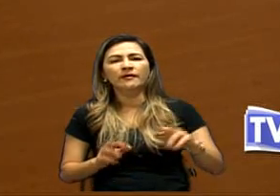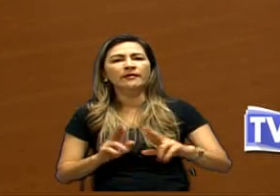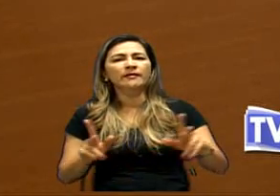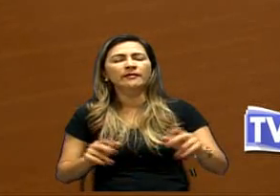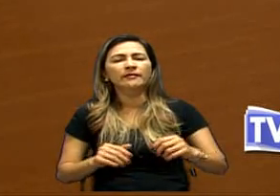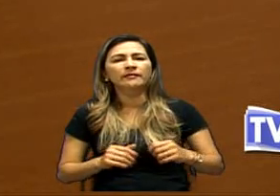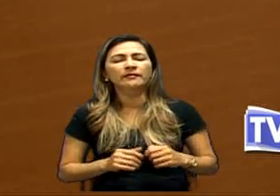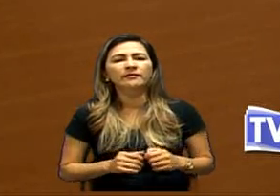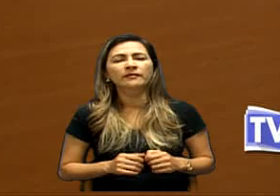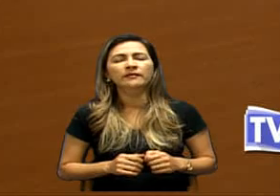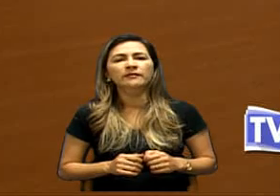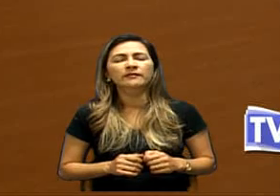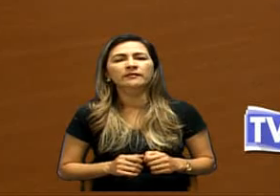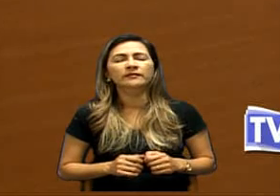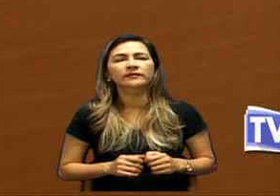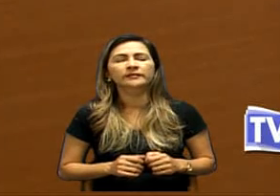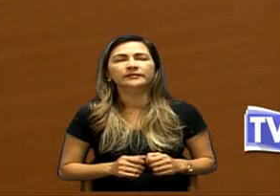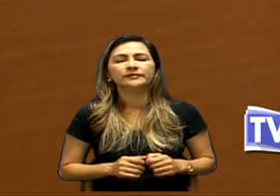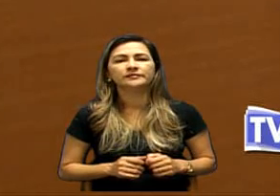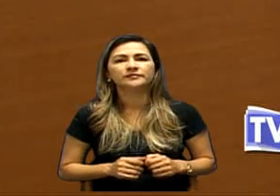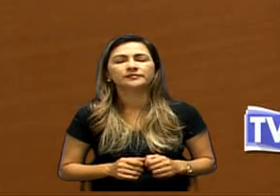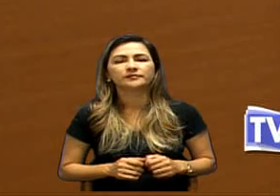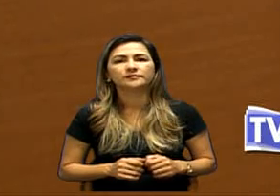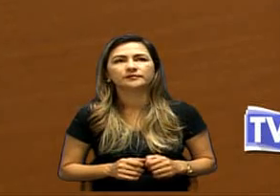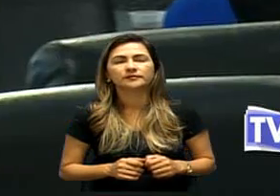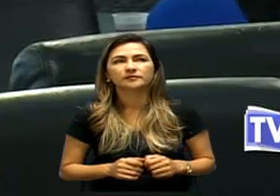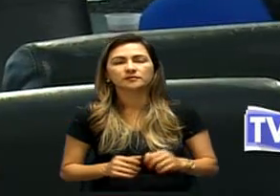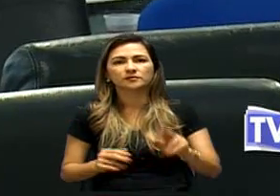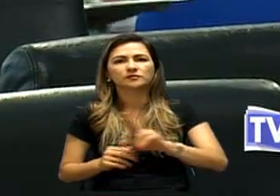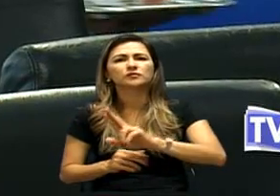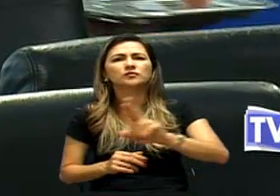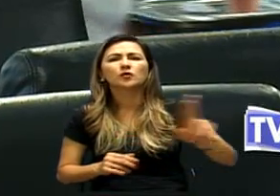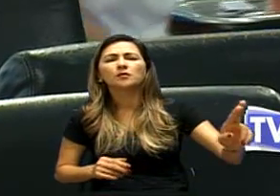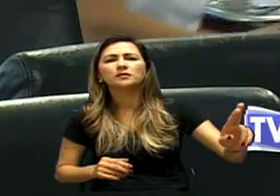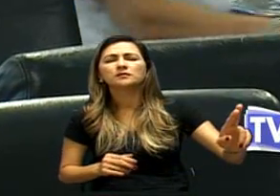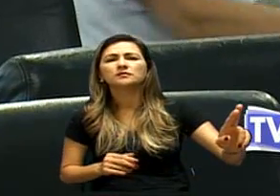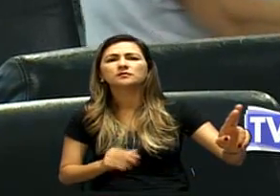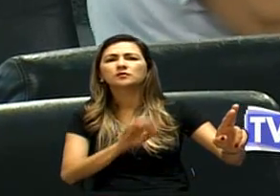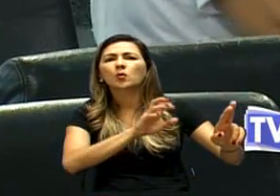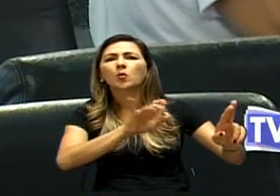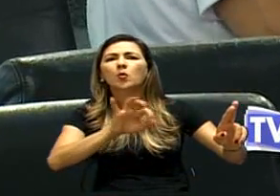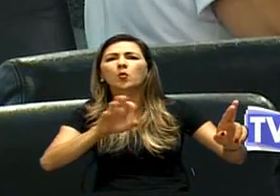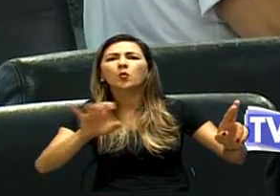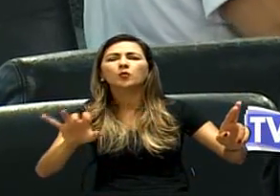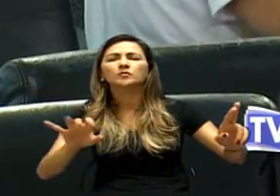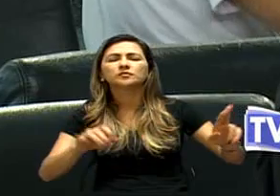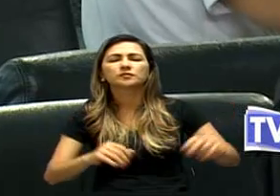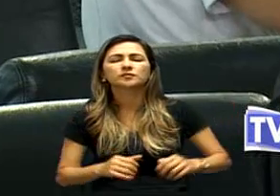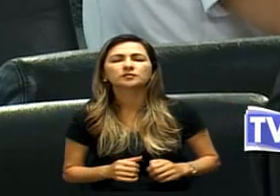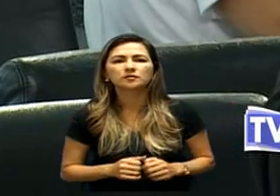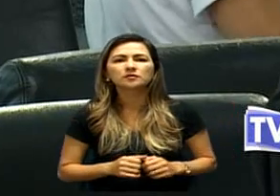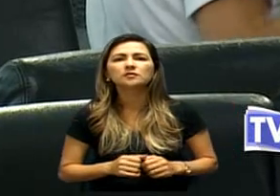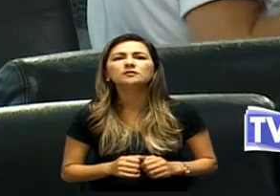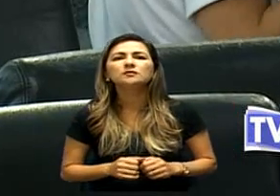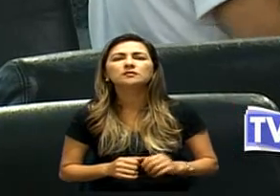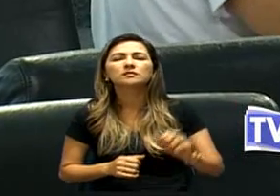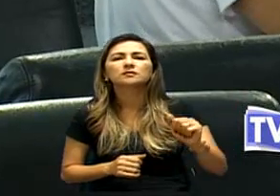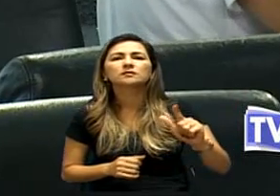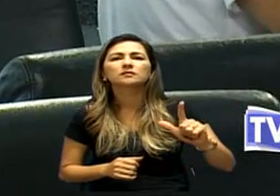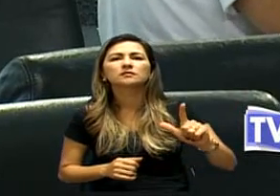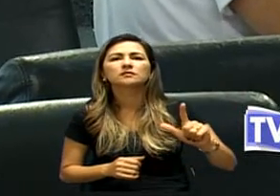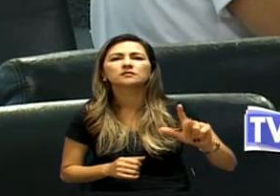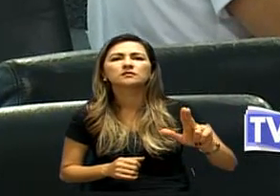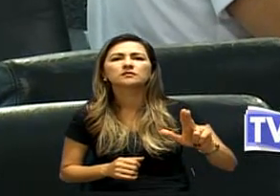Como é o nome inteiro? É, Sandro eu sei, mas Alves eu